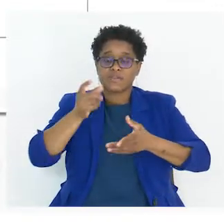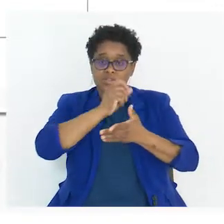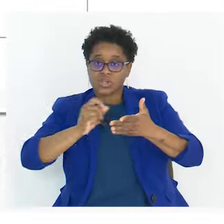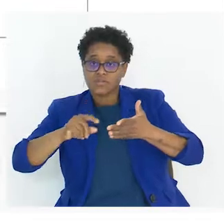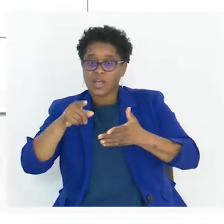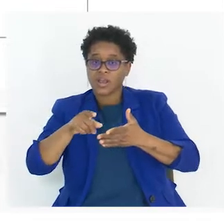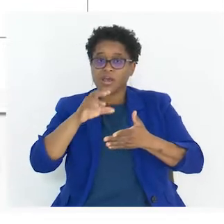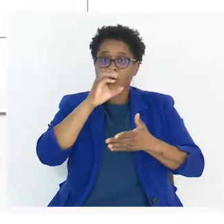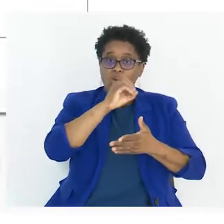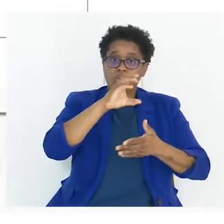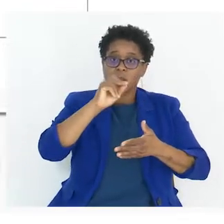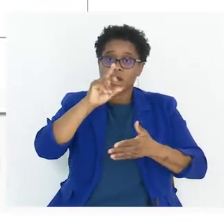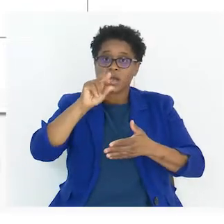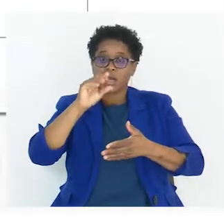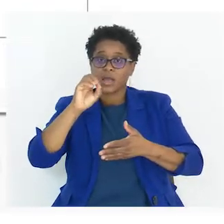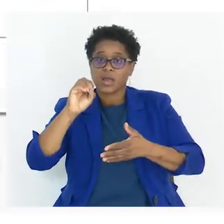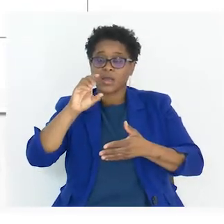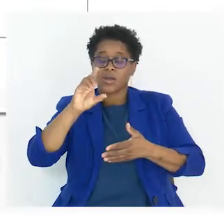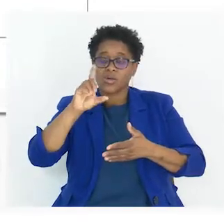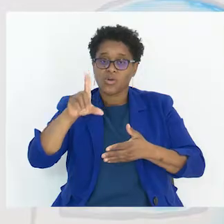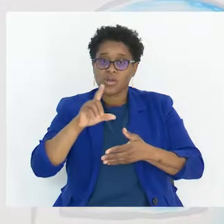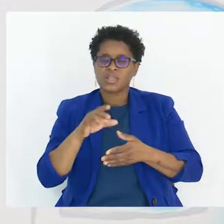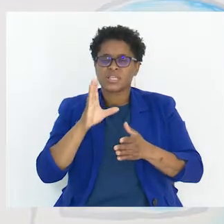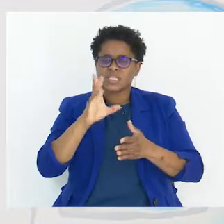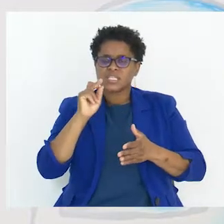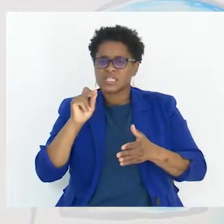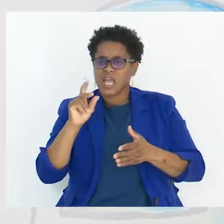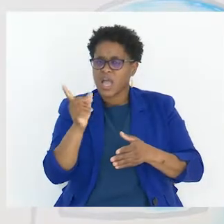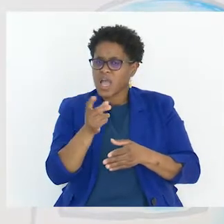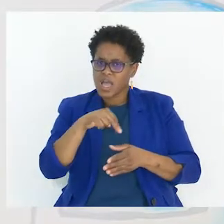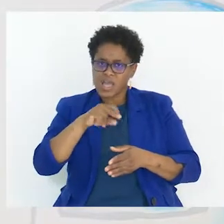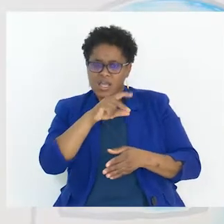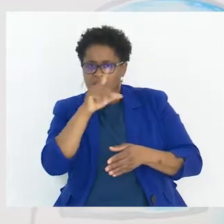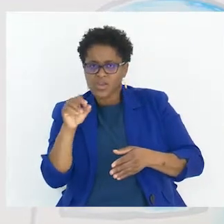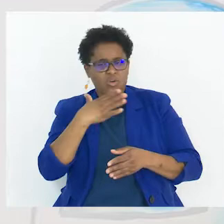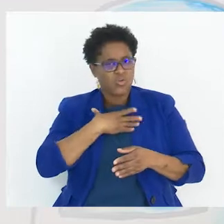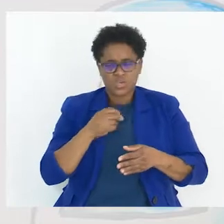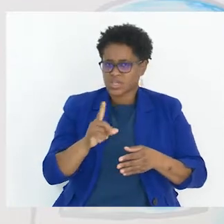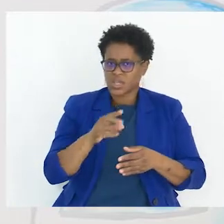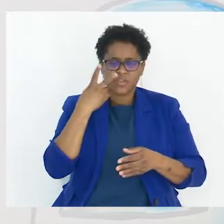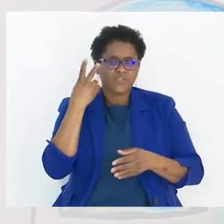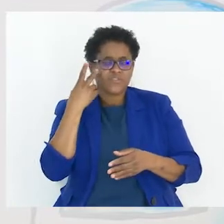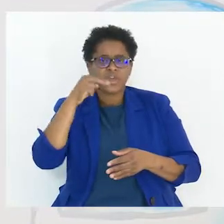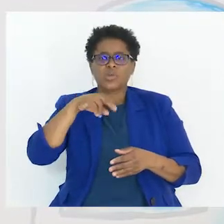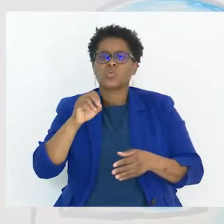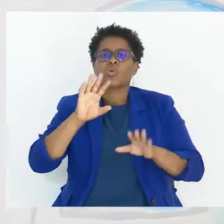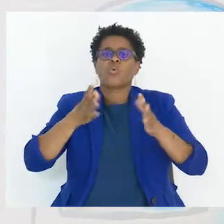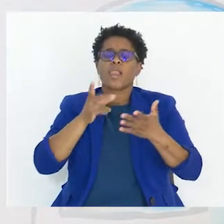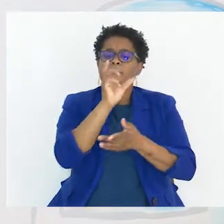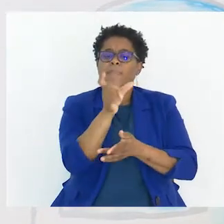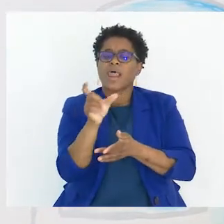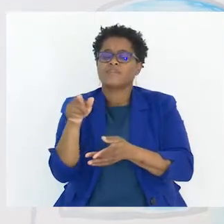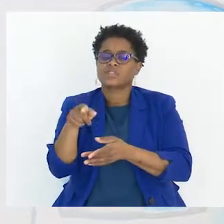caracol já não gostava de viver nu. Qual é a palavra que está a faltar ali? De acordo com aquilo que